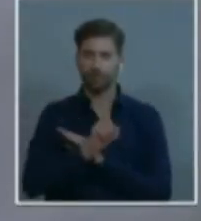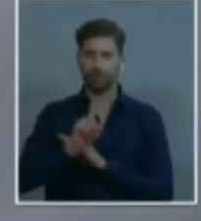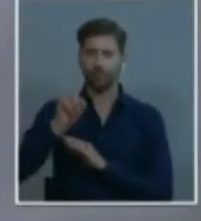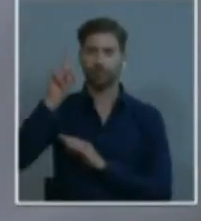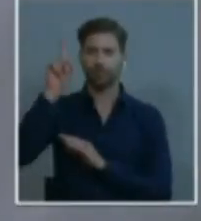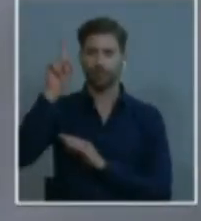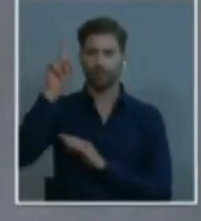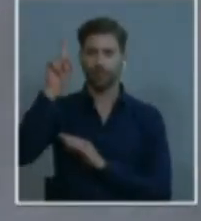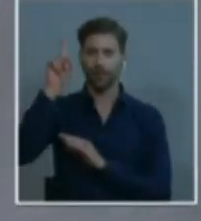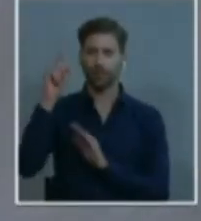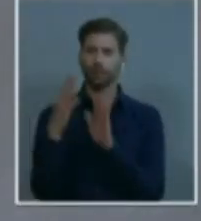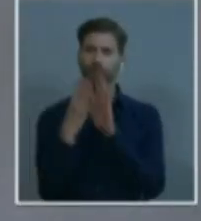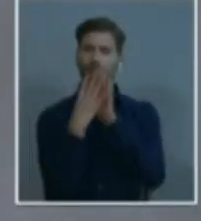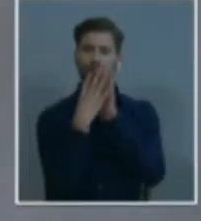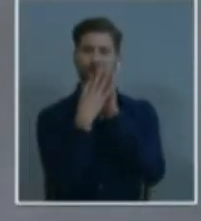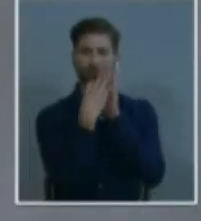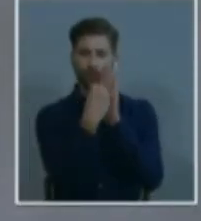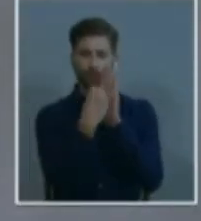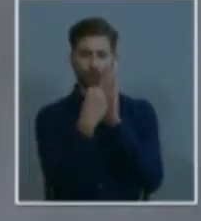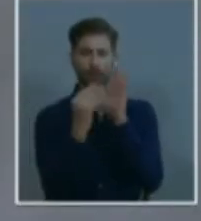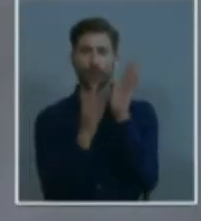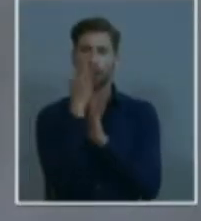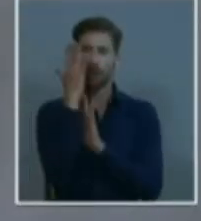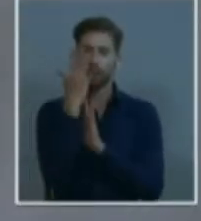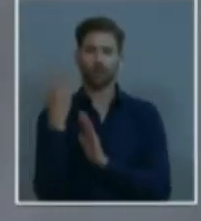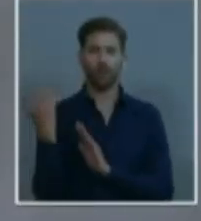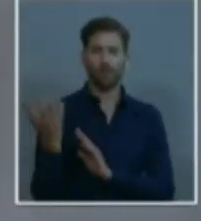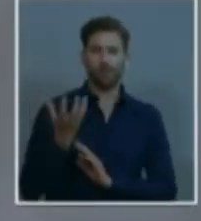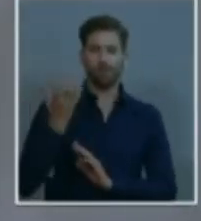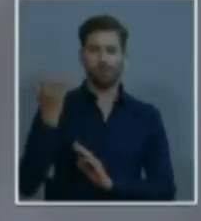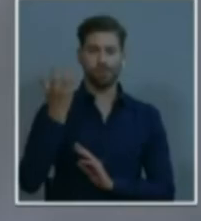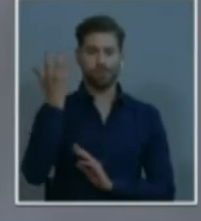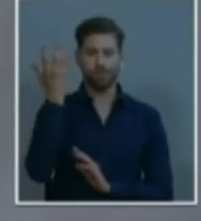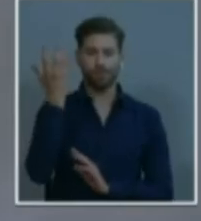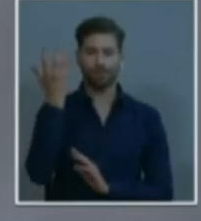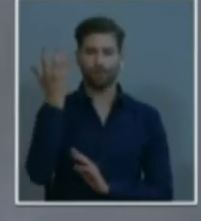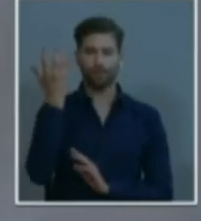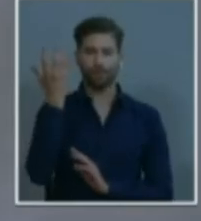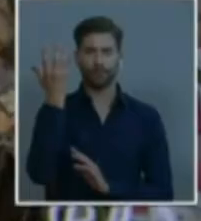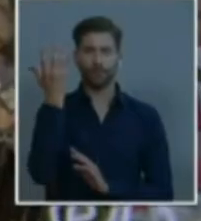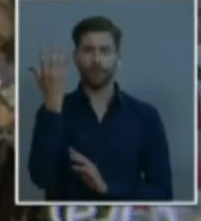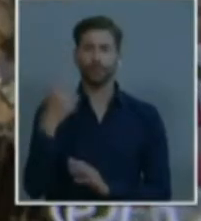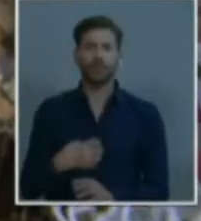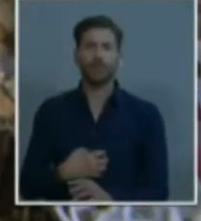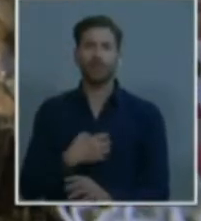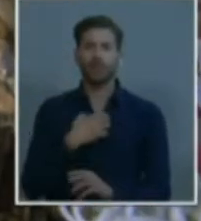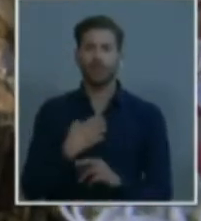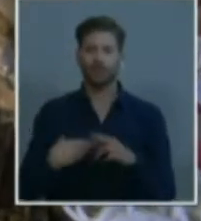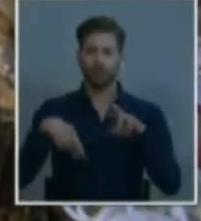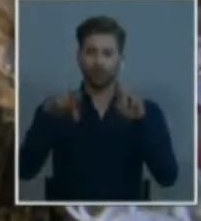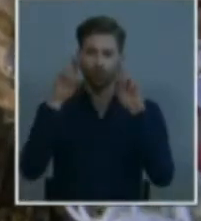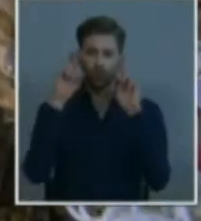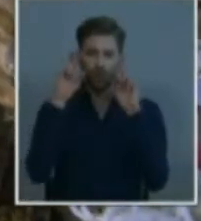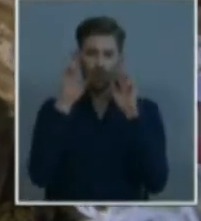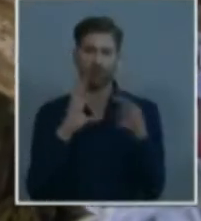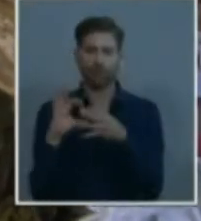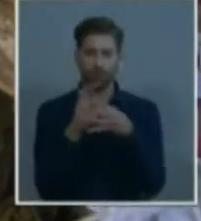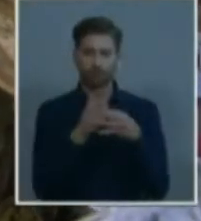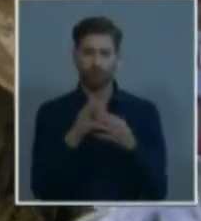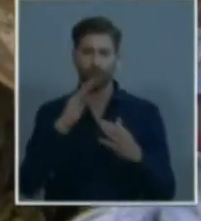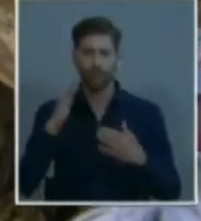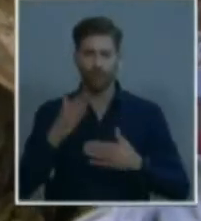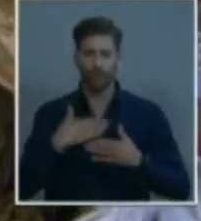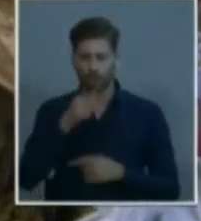e a imagem da Igreja triunfante. Ela é sinal de consolação e esperança para o vosso